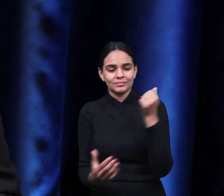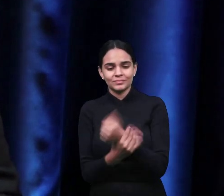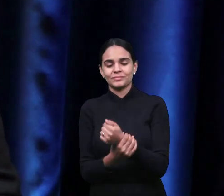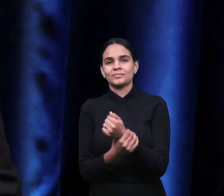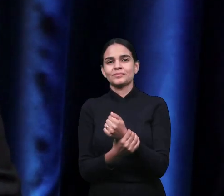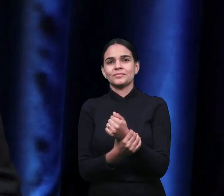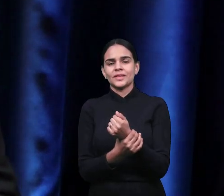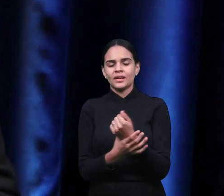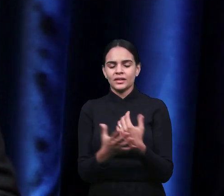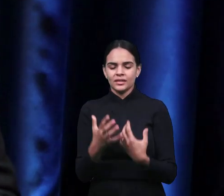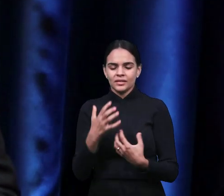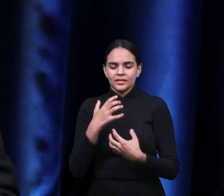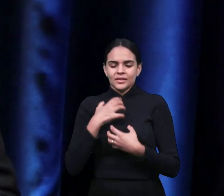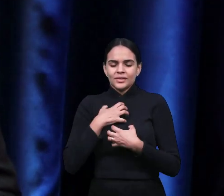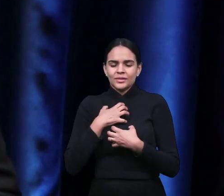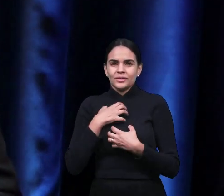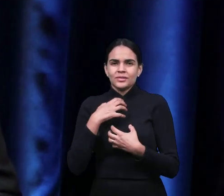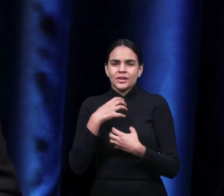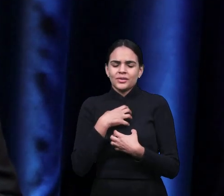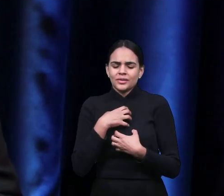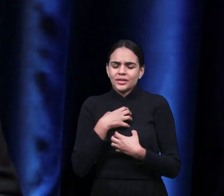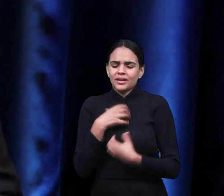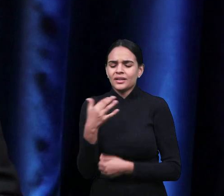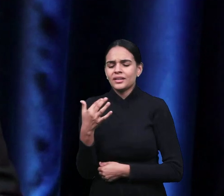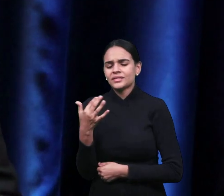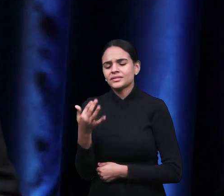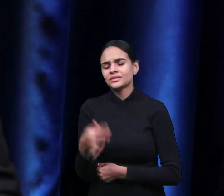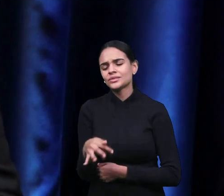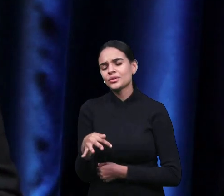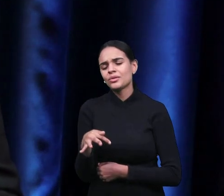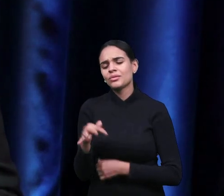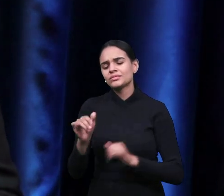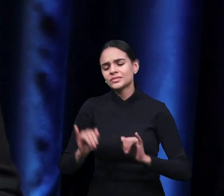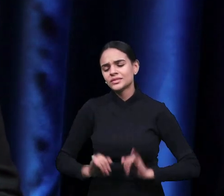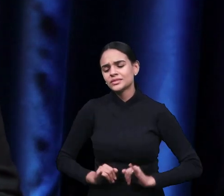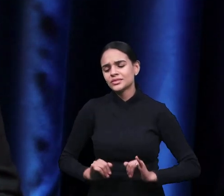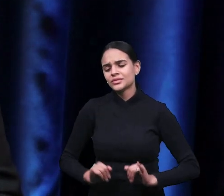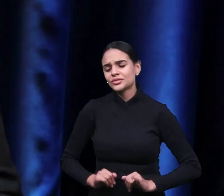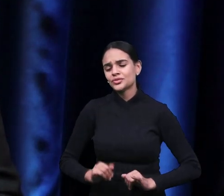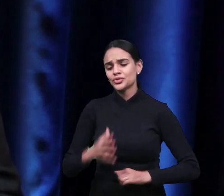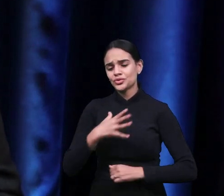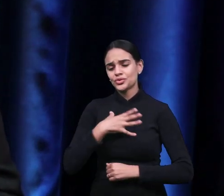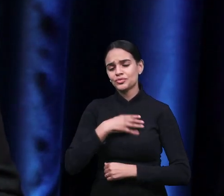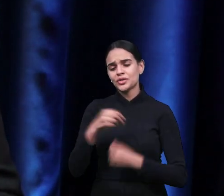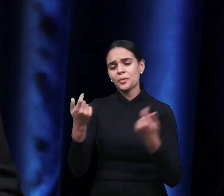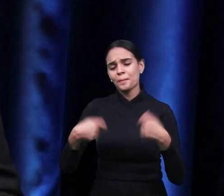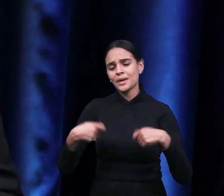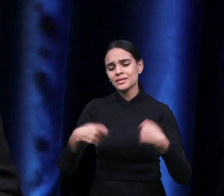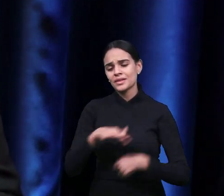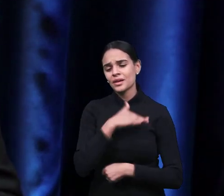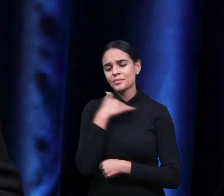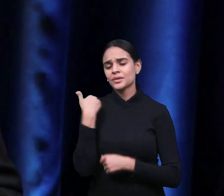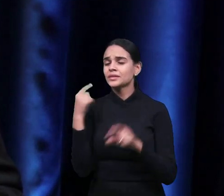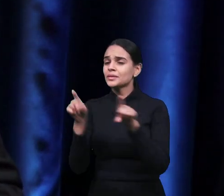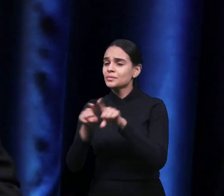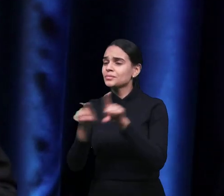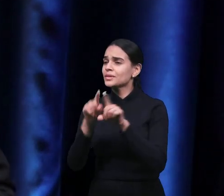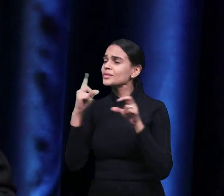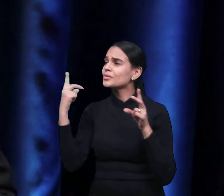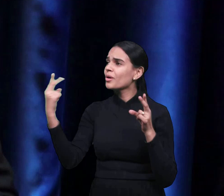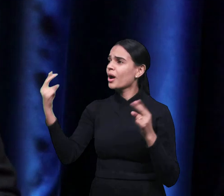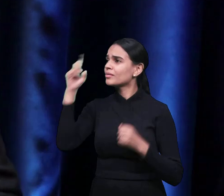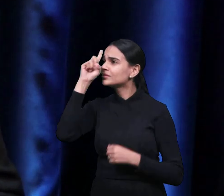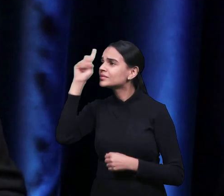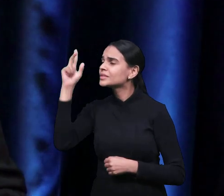assim, no seu sentimento de pai, a dor daquele sacrifício, Deus Pai também. E nós vemos até